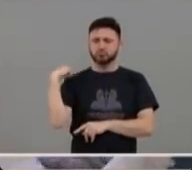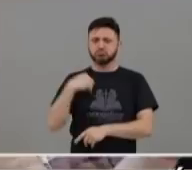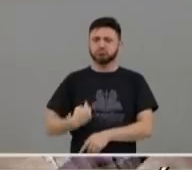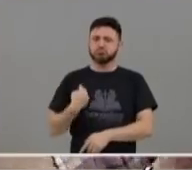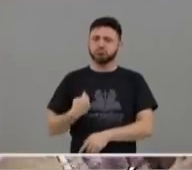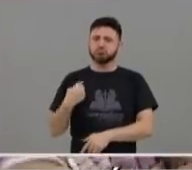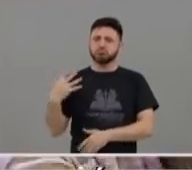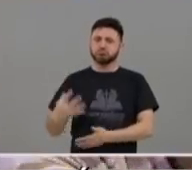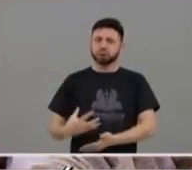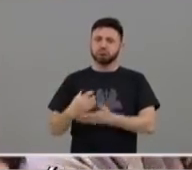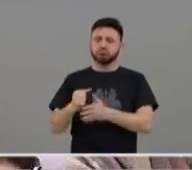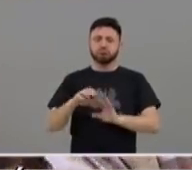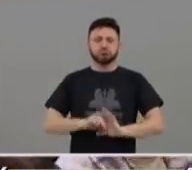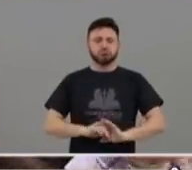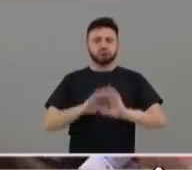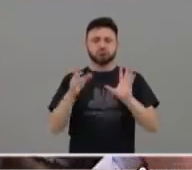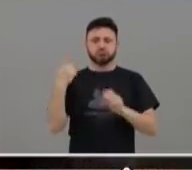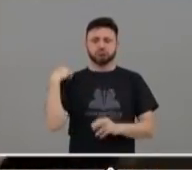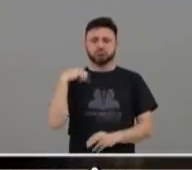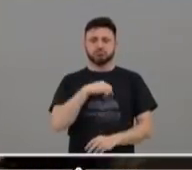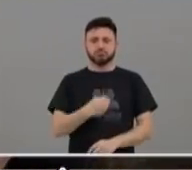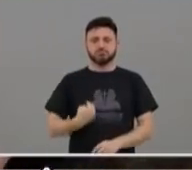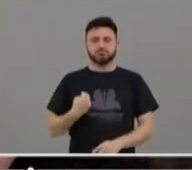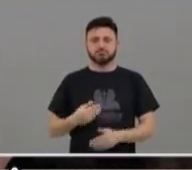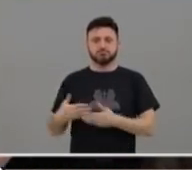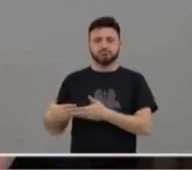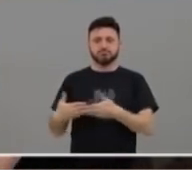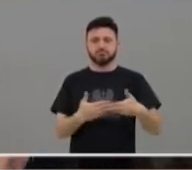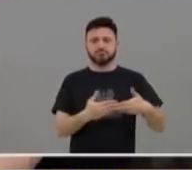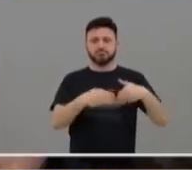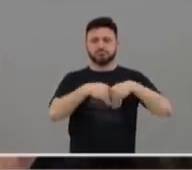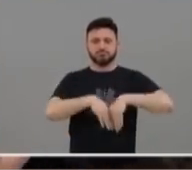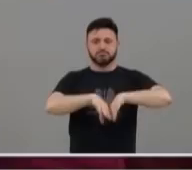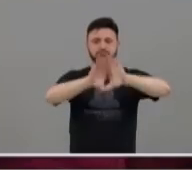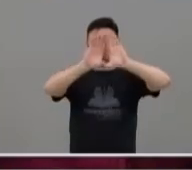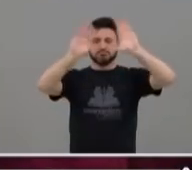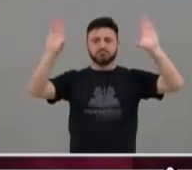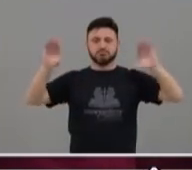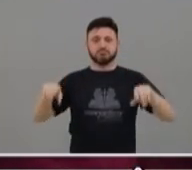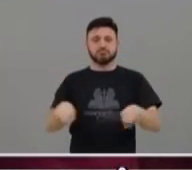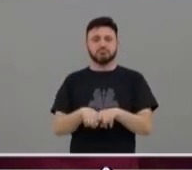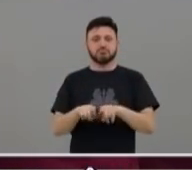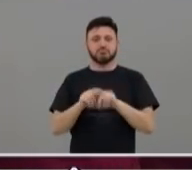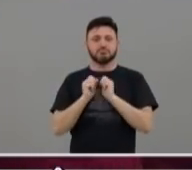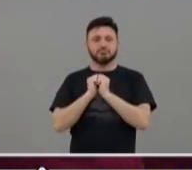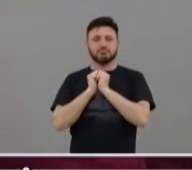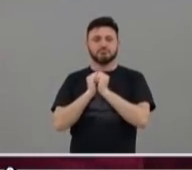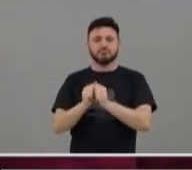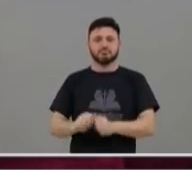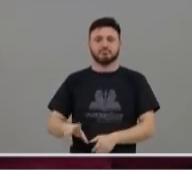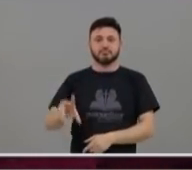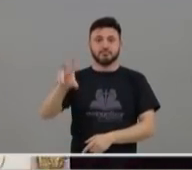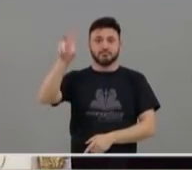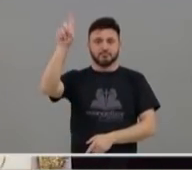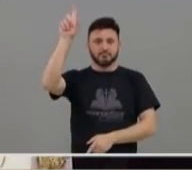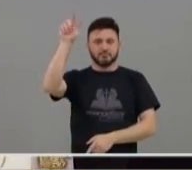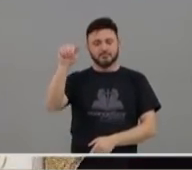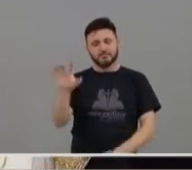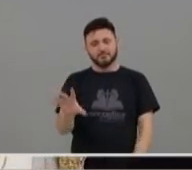nos liberta, que nos conduz ao mais alto, na presença desse Deus, que é